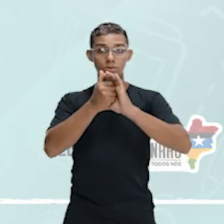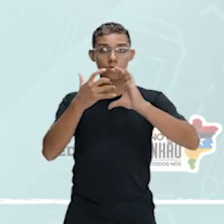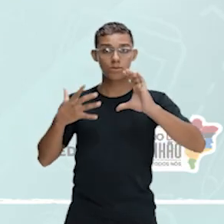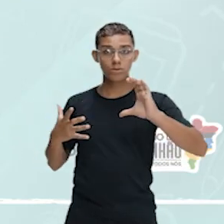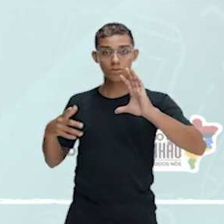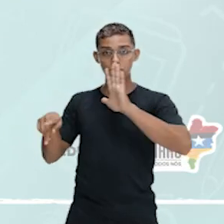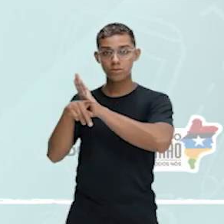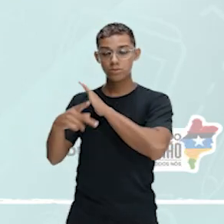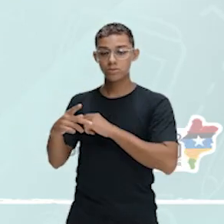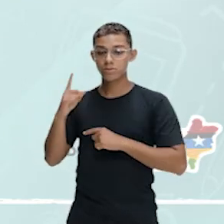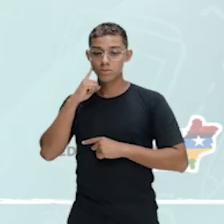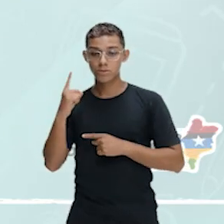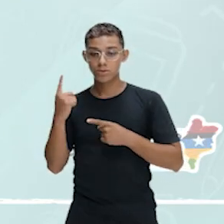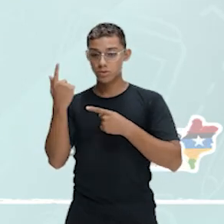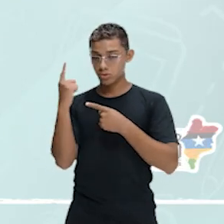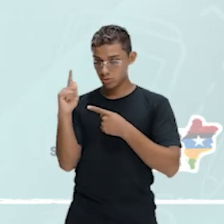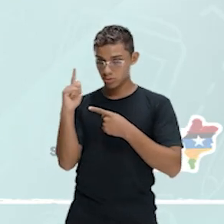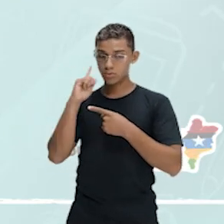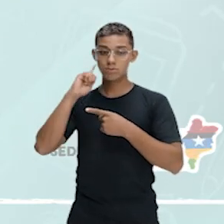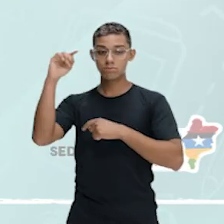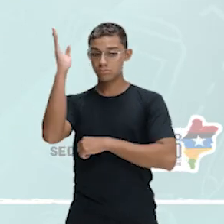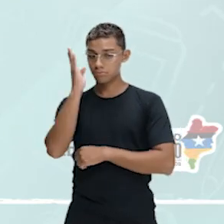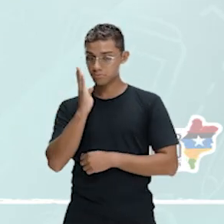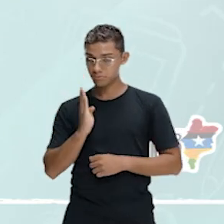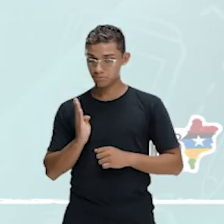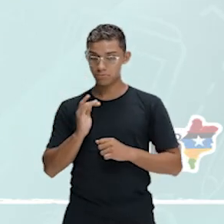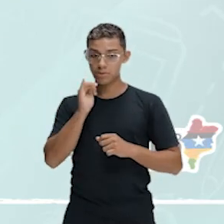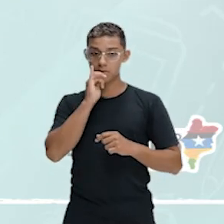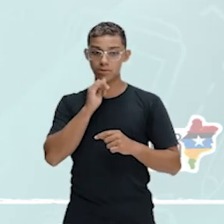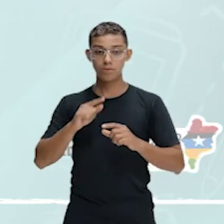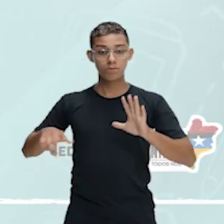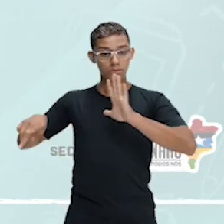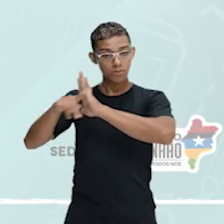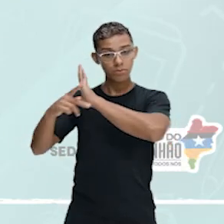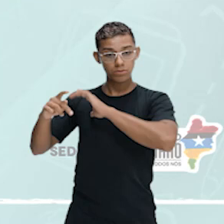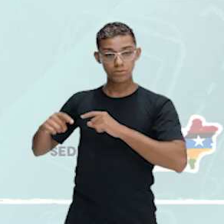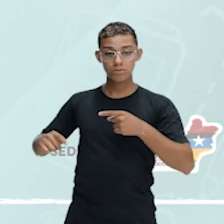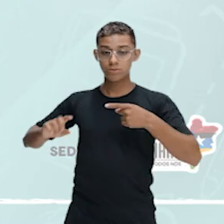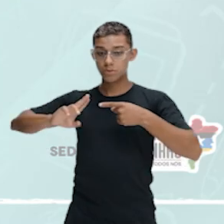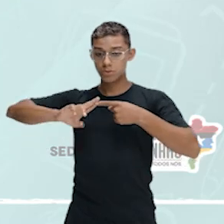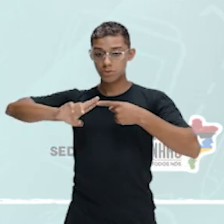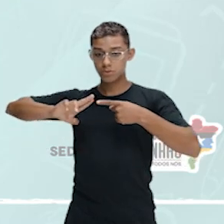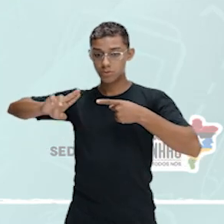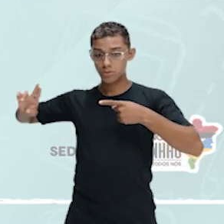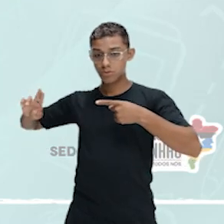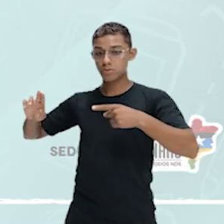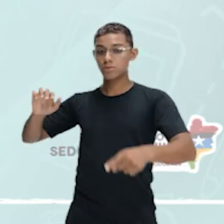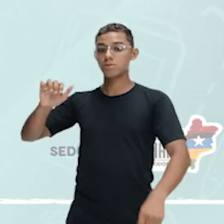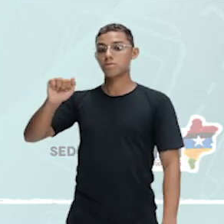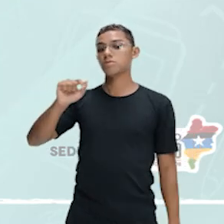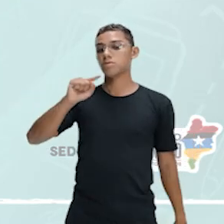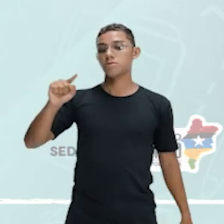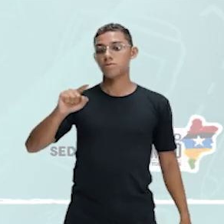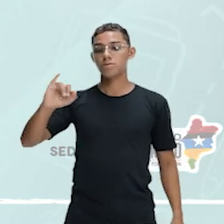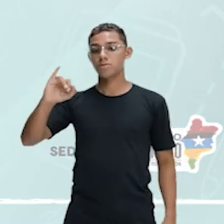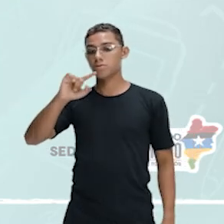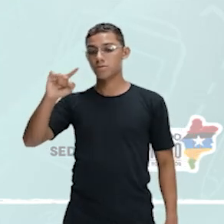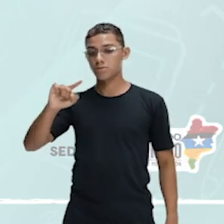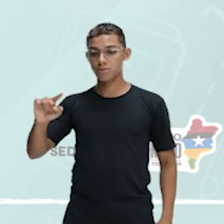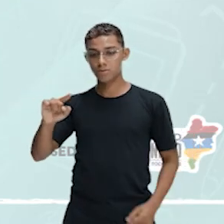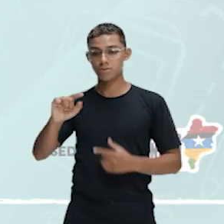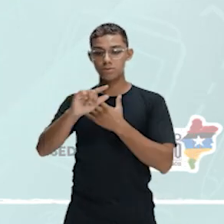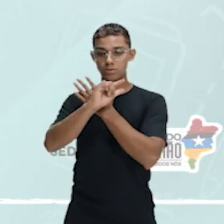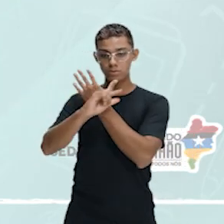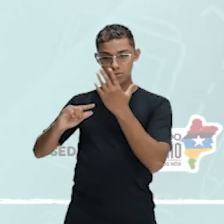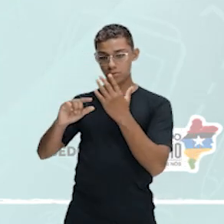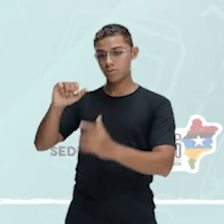características, o geógrafo brasileiro Asis Absaber, tá, considerou a existência de 6 domínios